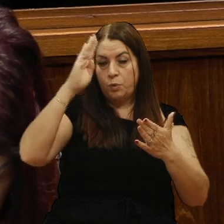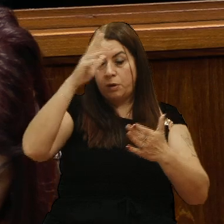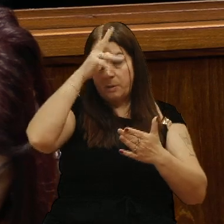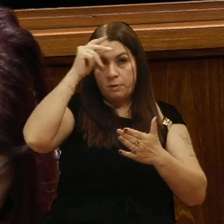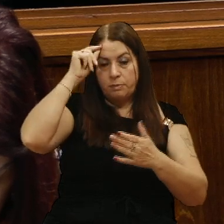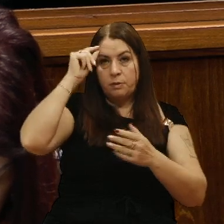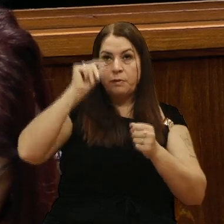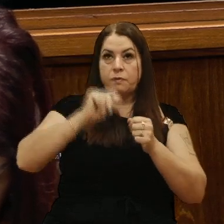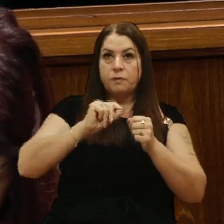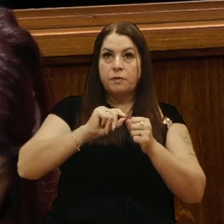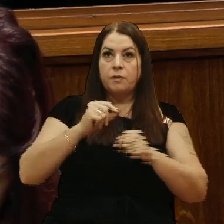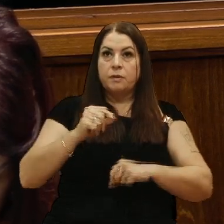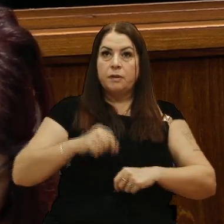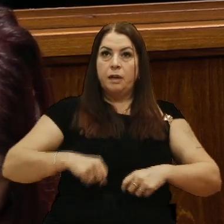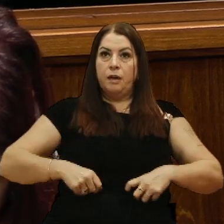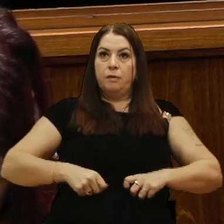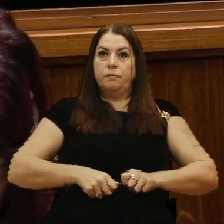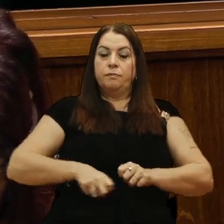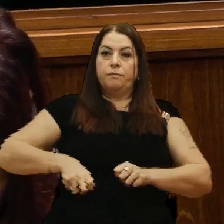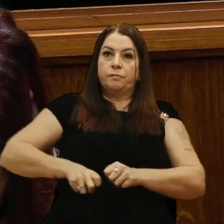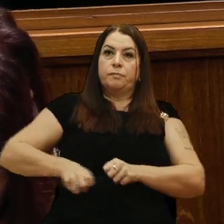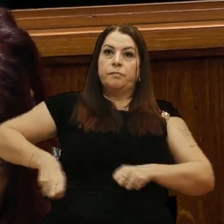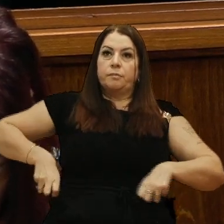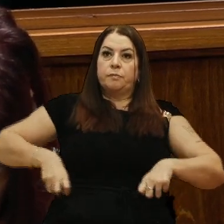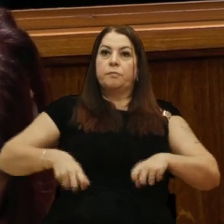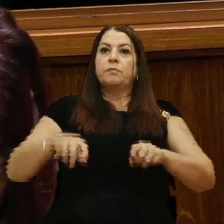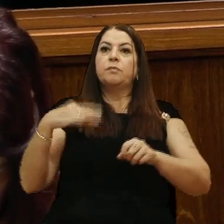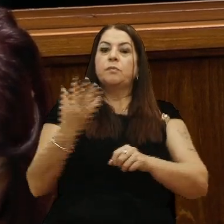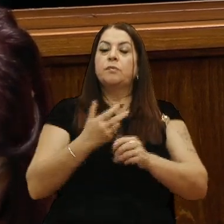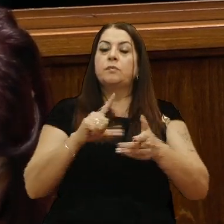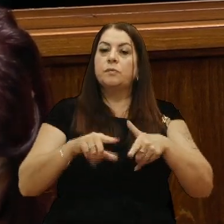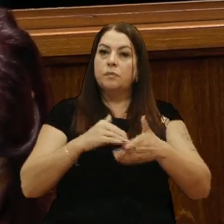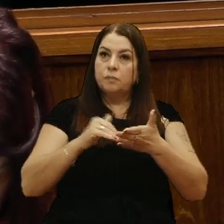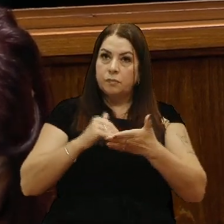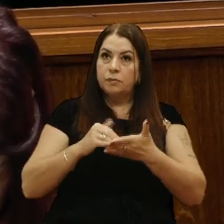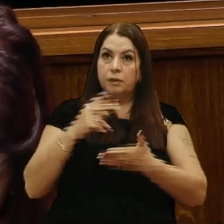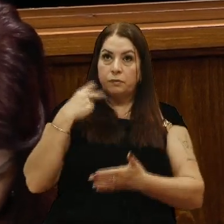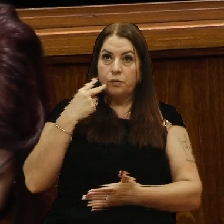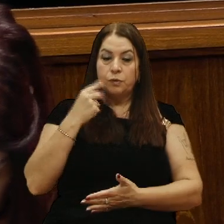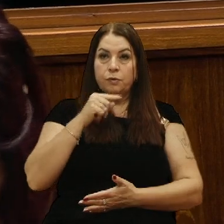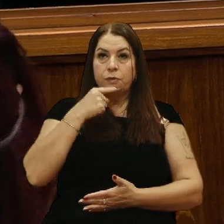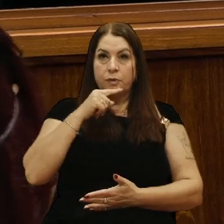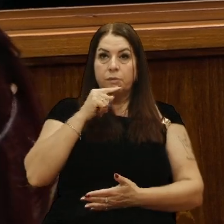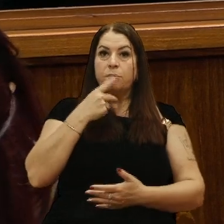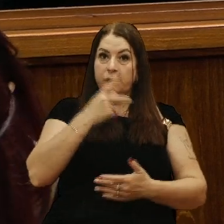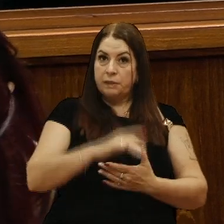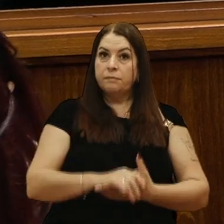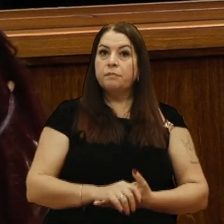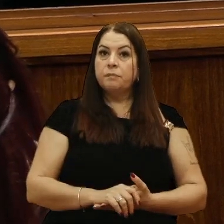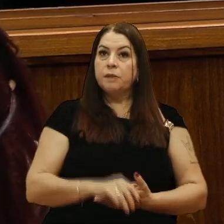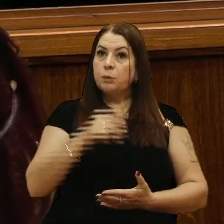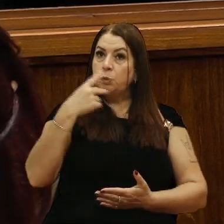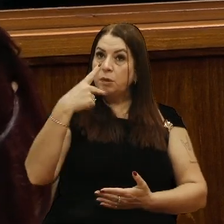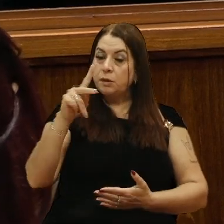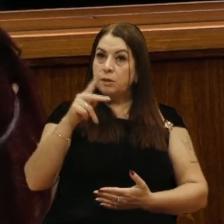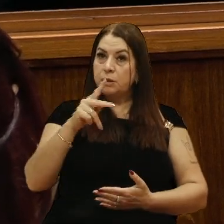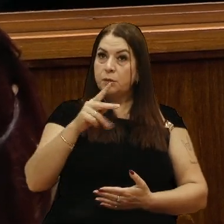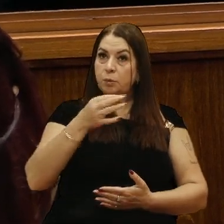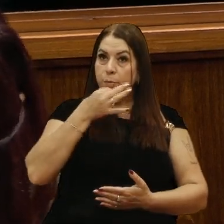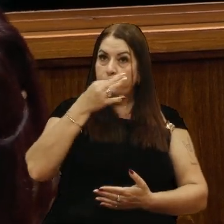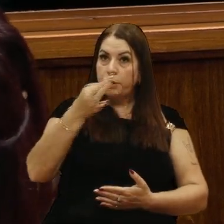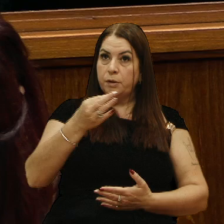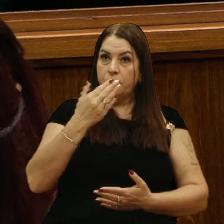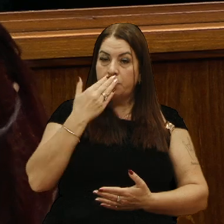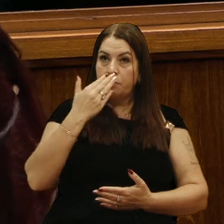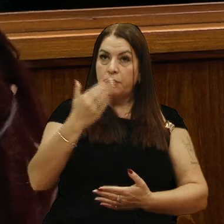Municipal fizeram em todos os nossos gabinetes. E aqui, vereador Caleb, eu quero dizer que o seu posicionamento